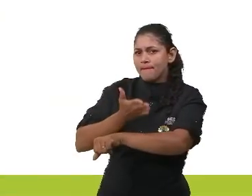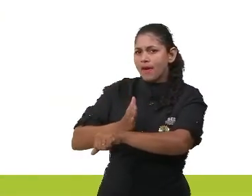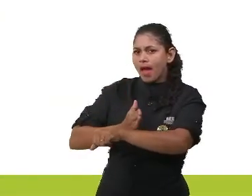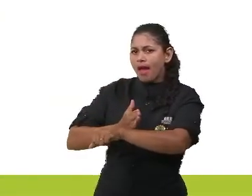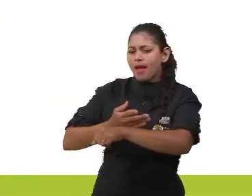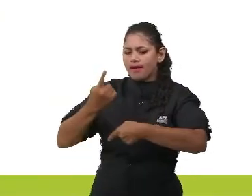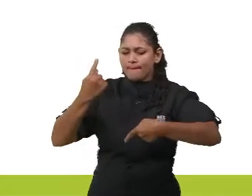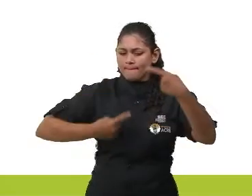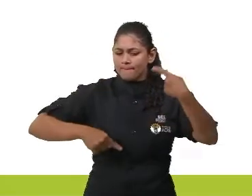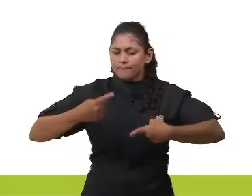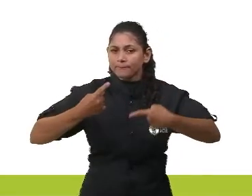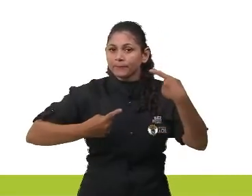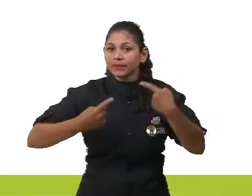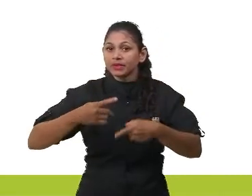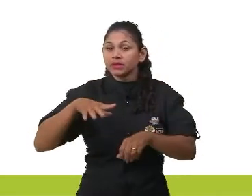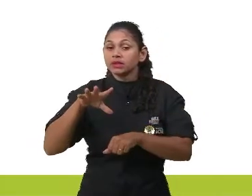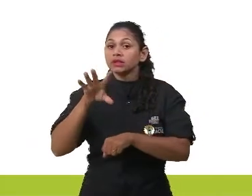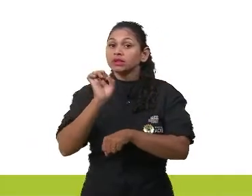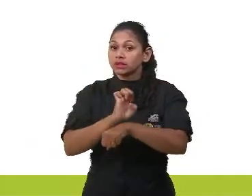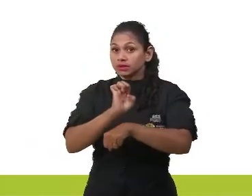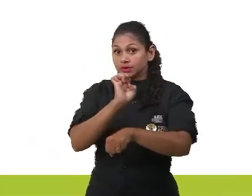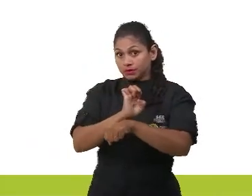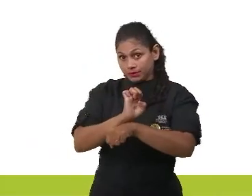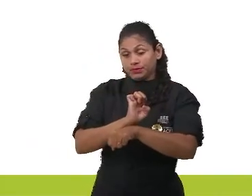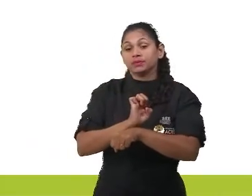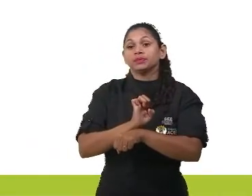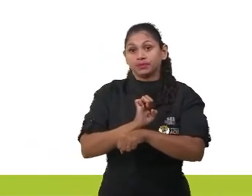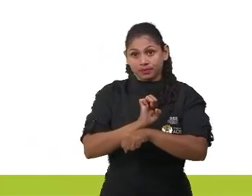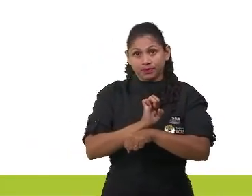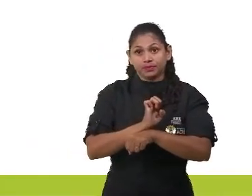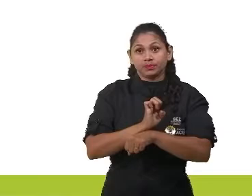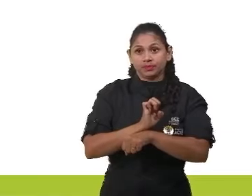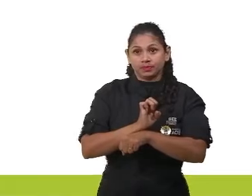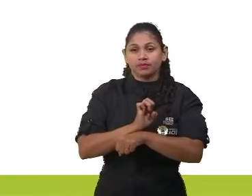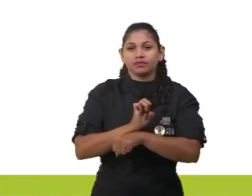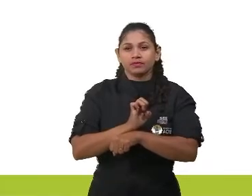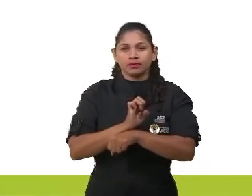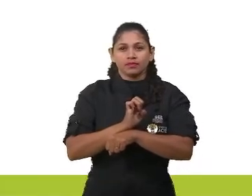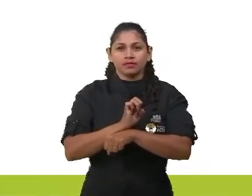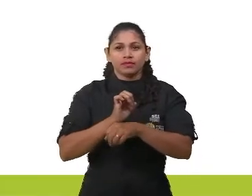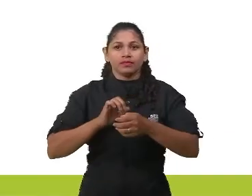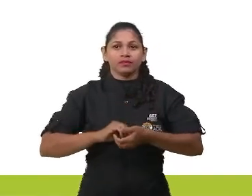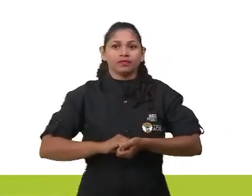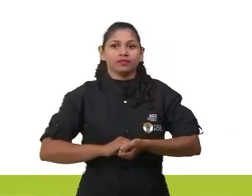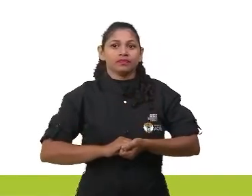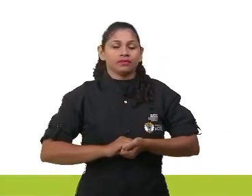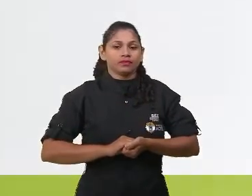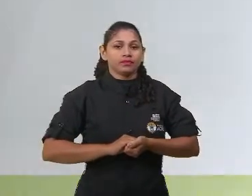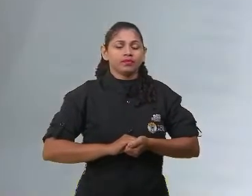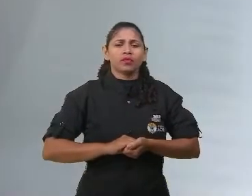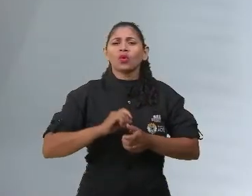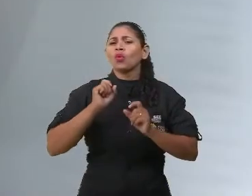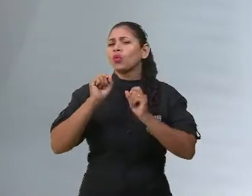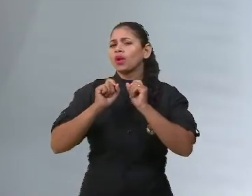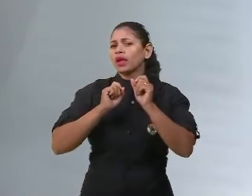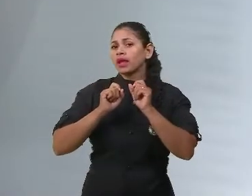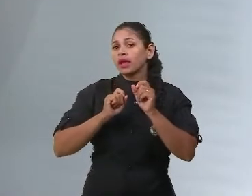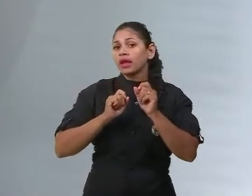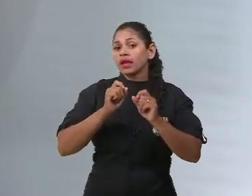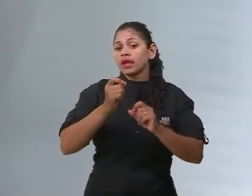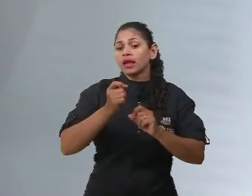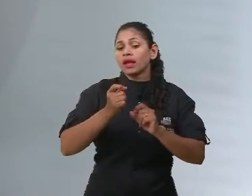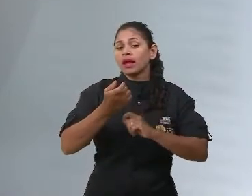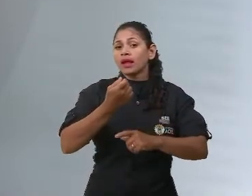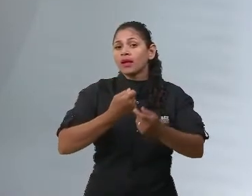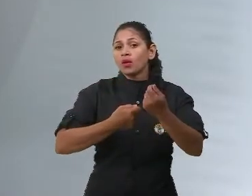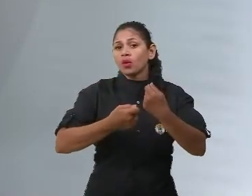absolutista. Por quê? Então, o liberalismo econômico vem com oposição ao mercantilismo. O que era o mercantilismo? O